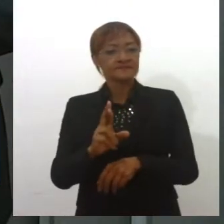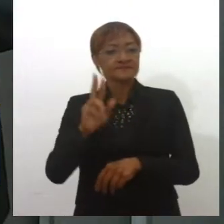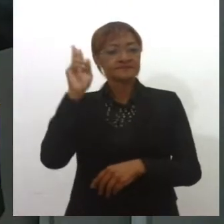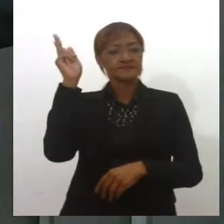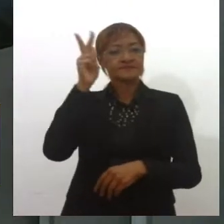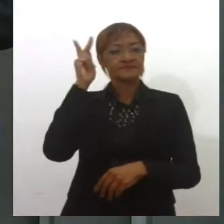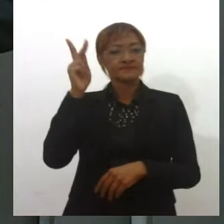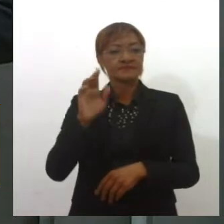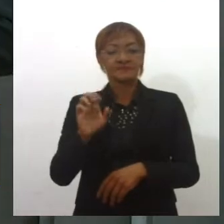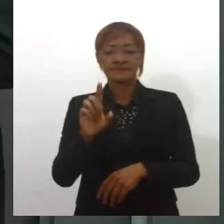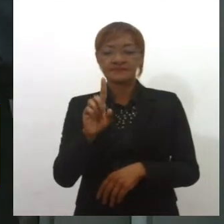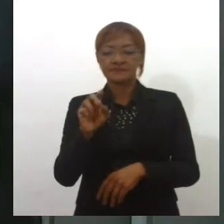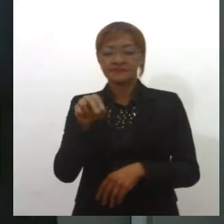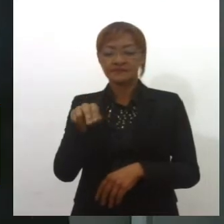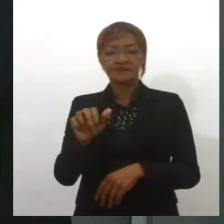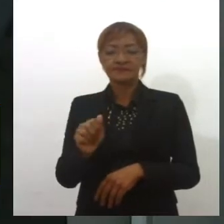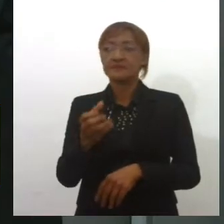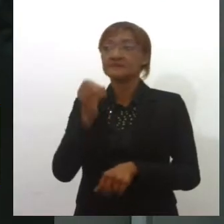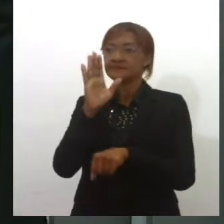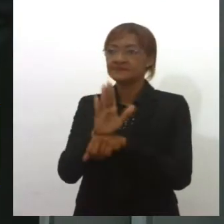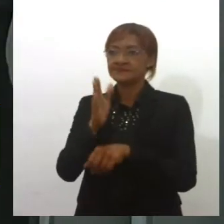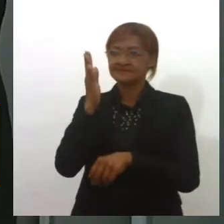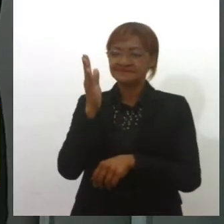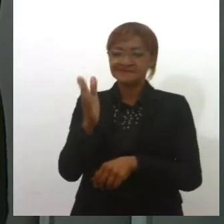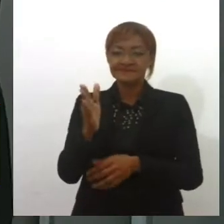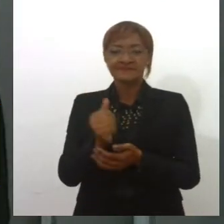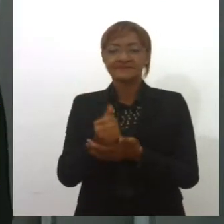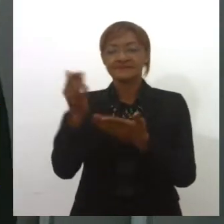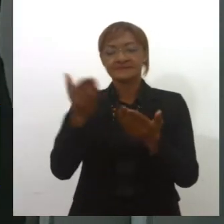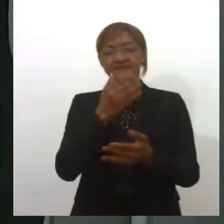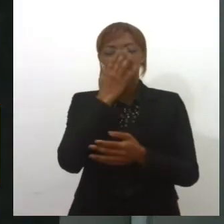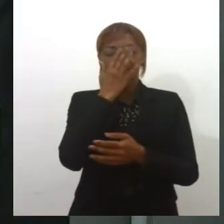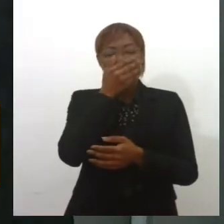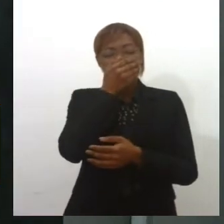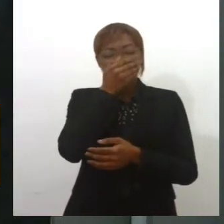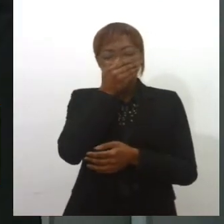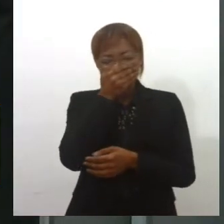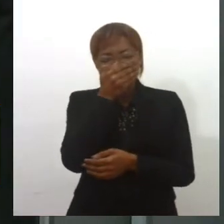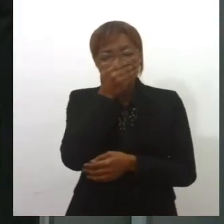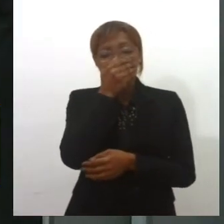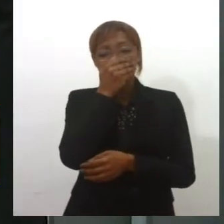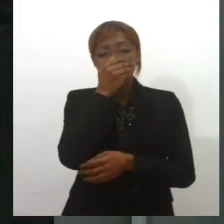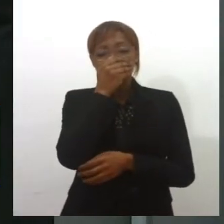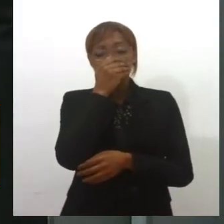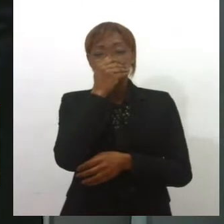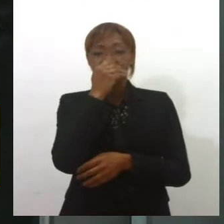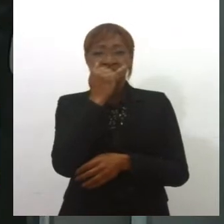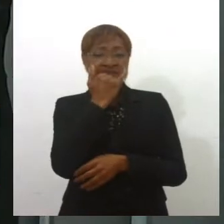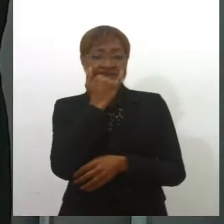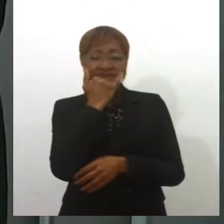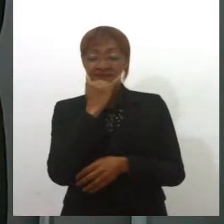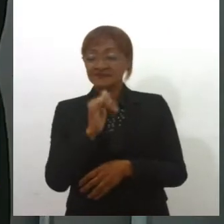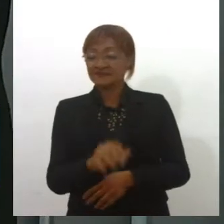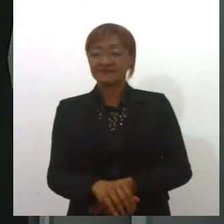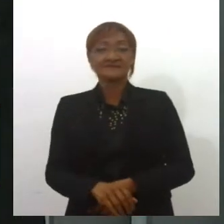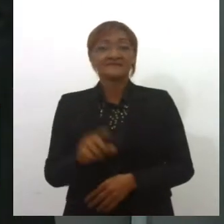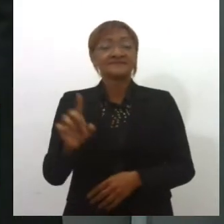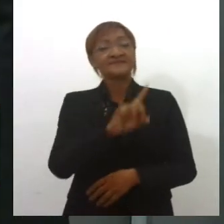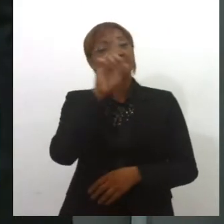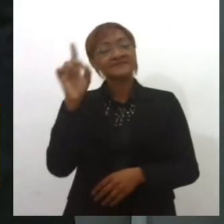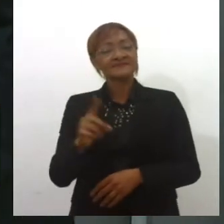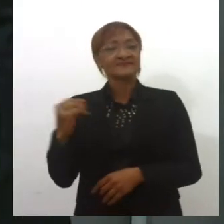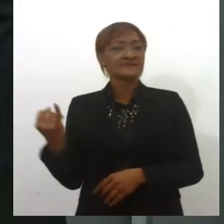Edna Maria Matos. Boa tarde, professora Edna. Seja bem-vinda à TV Alese, ao Jornal da Alese, para falar de uma data